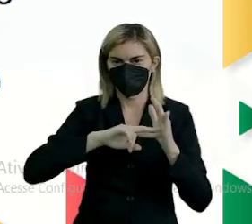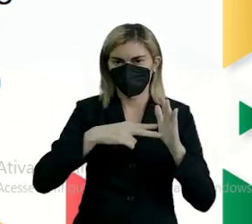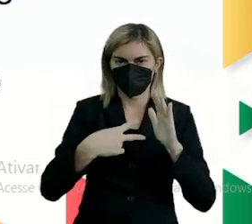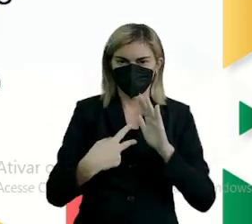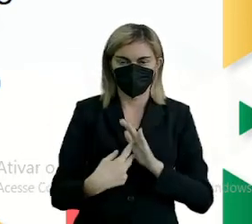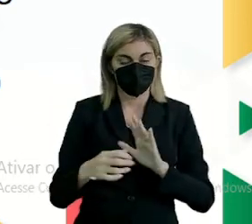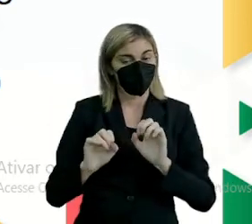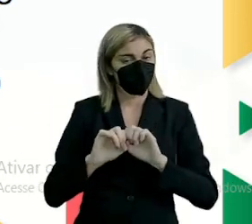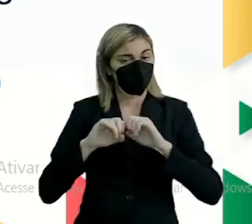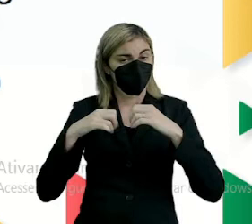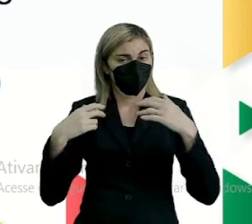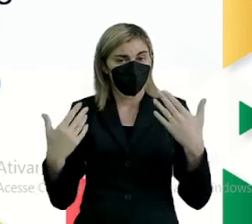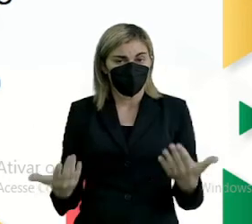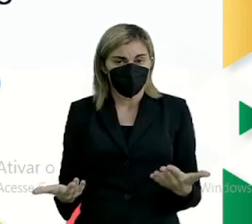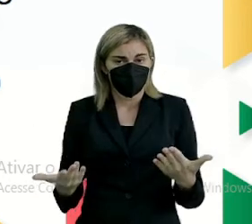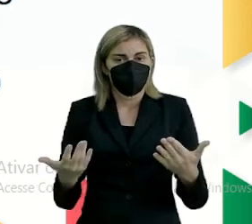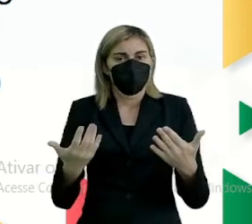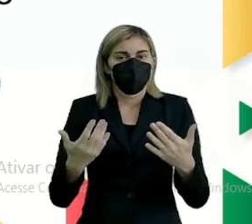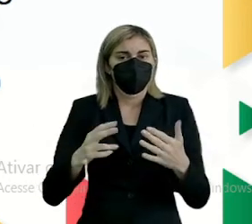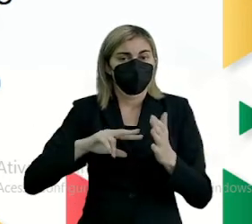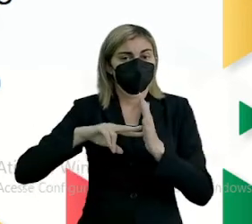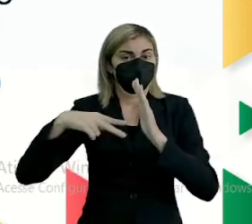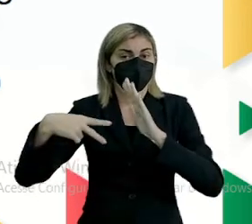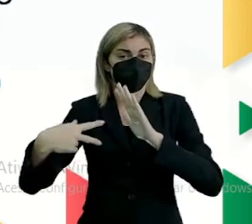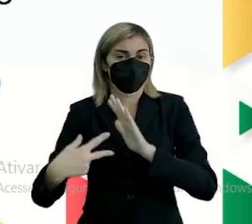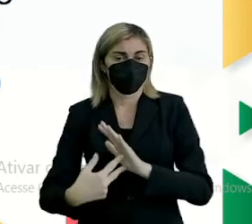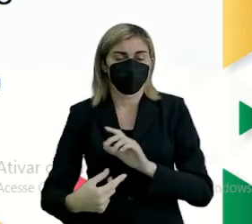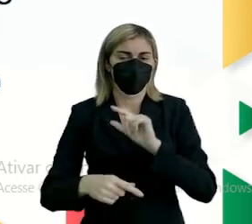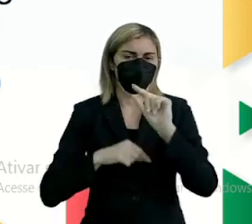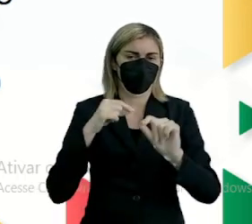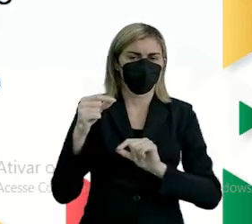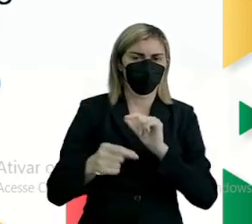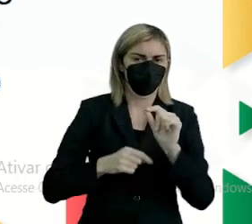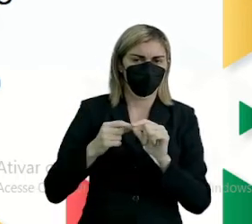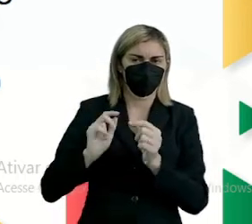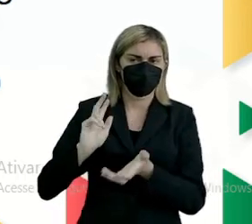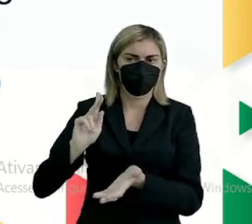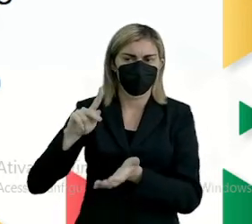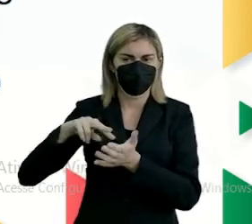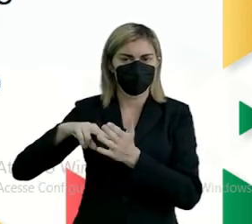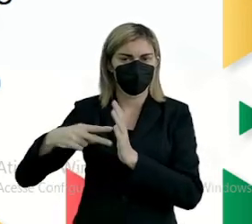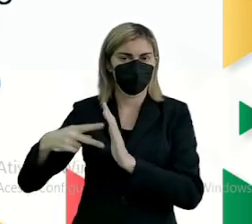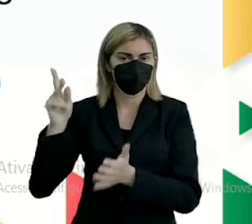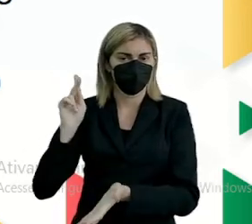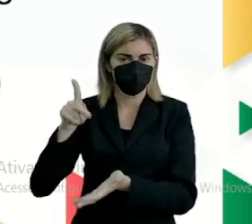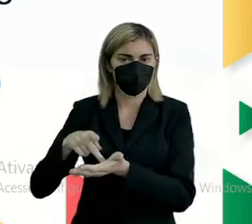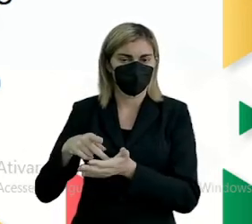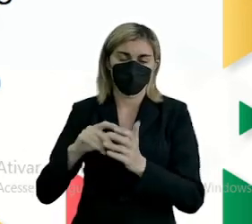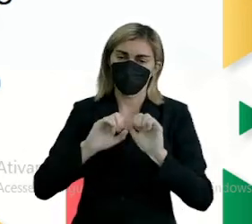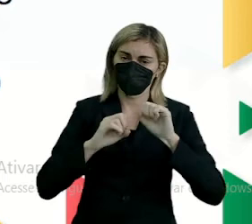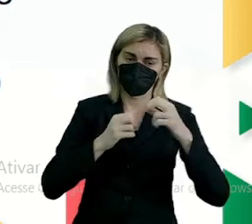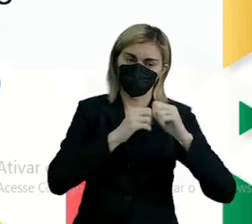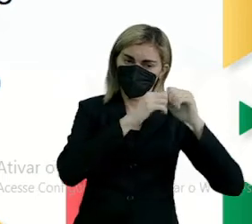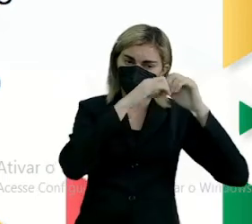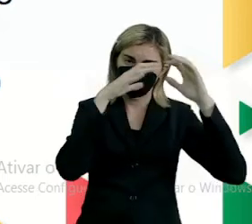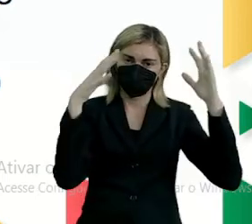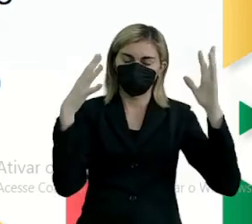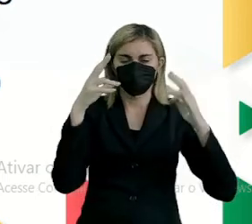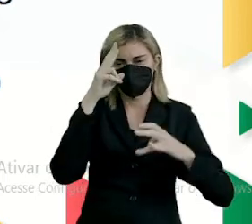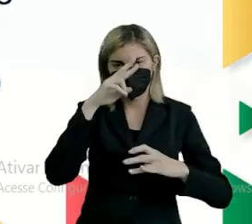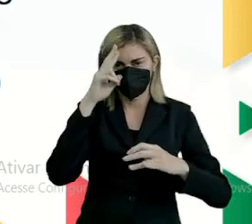sentido ou os efeitos de sentido, nós temos o sentido real e o sentido figurado. Lembrar